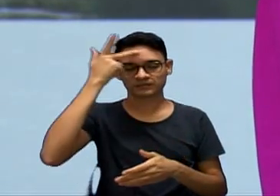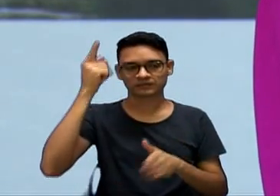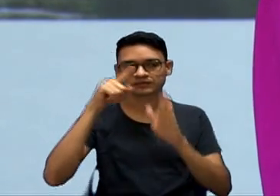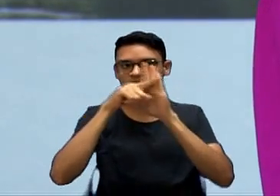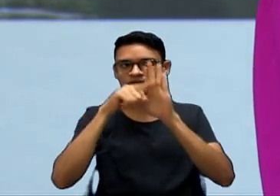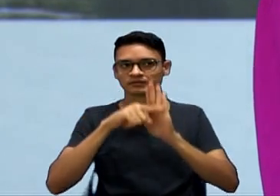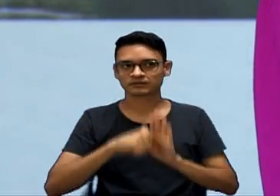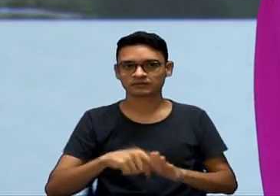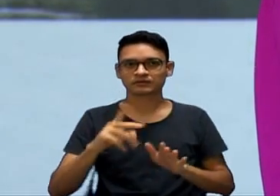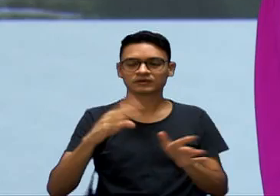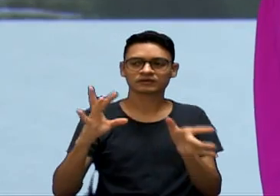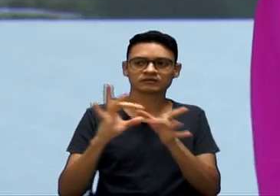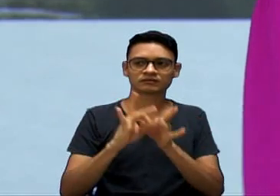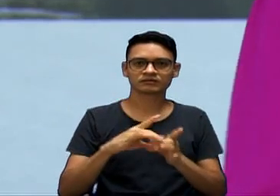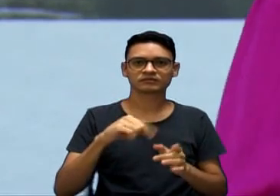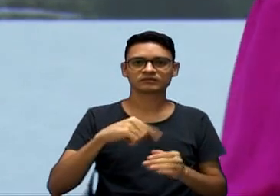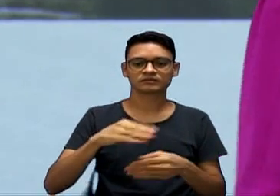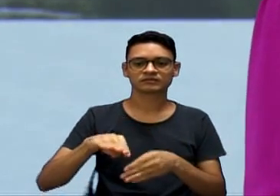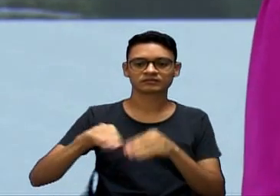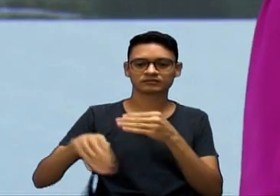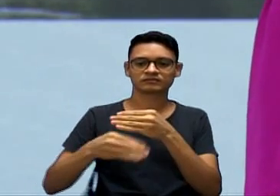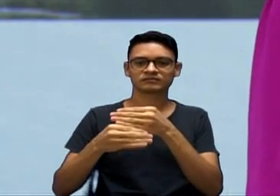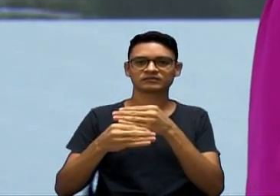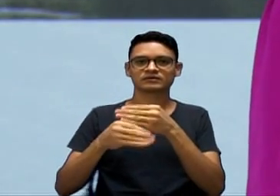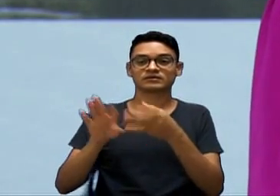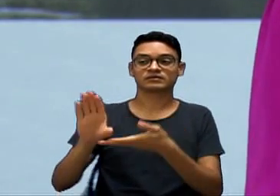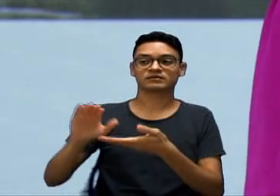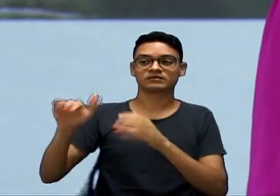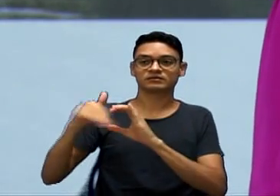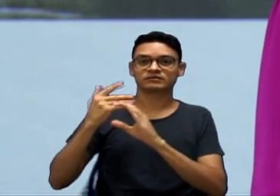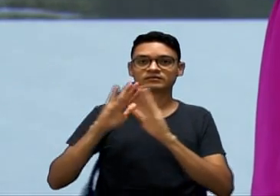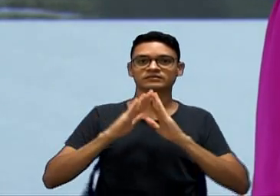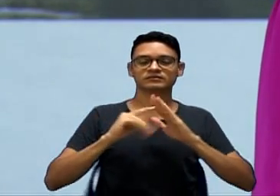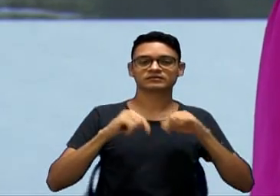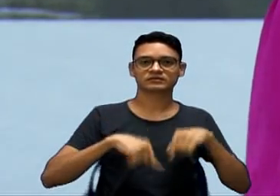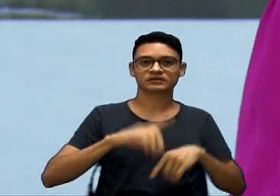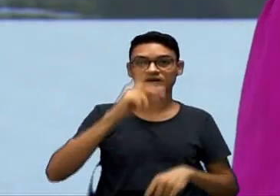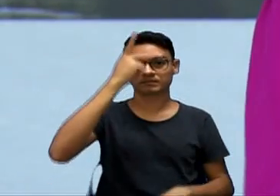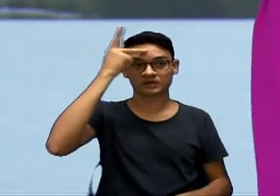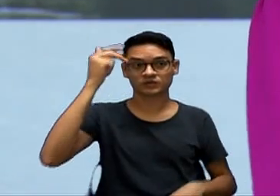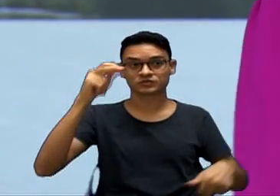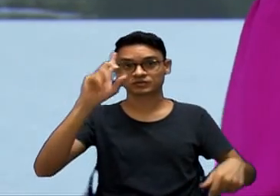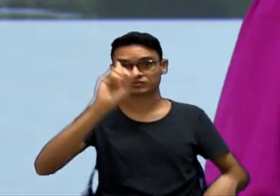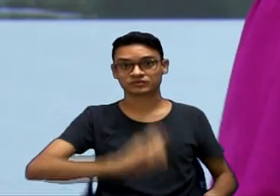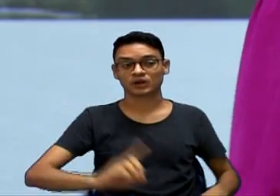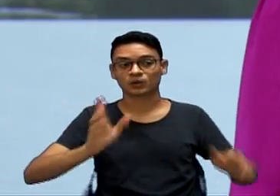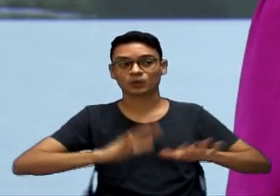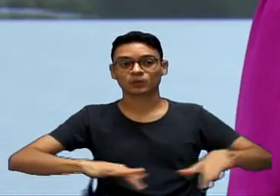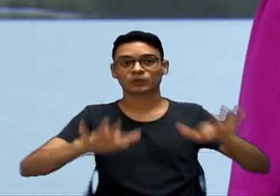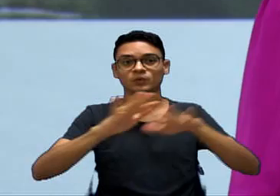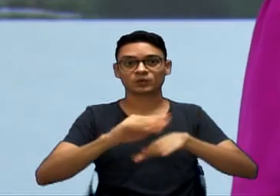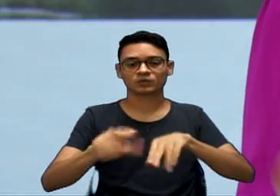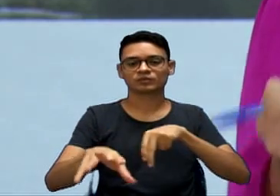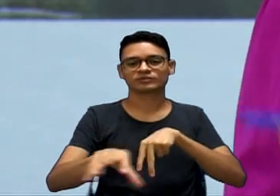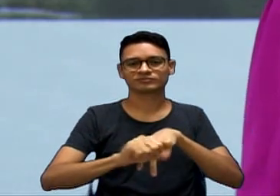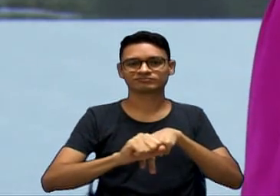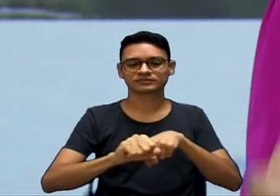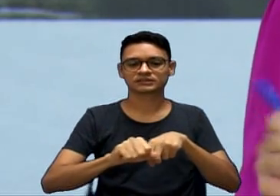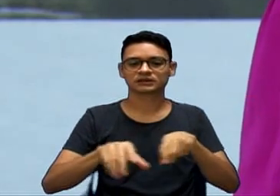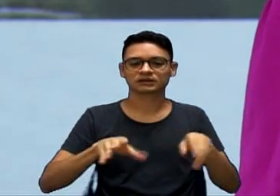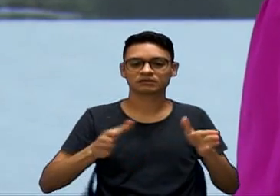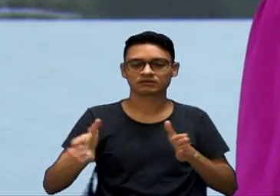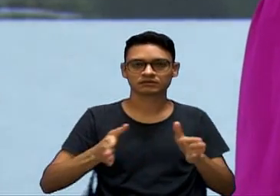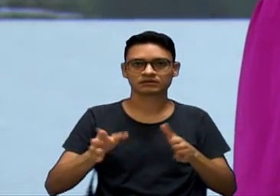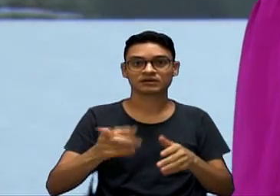dialoga com o parecer dessa casa, né? Onde favorece aí que sempre o direito coletivo, ainda mais no momento de pandemia, ele tem